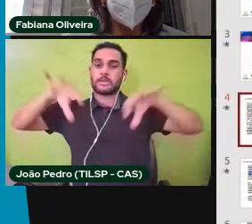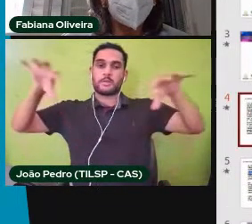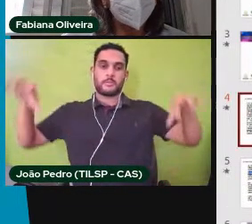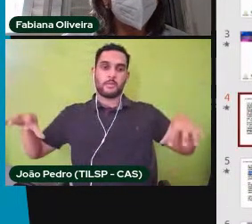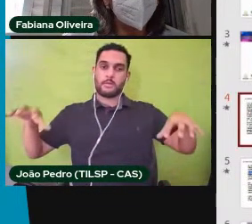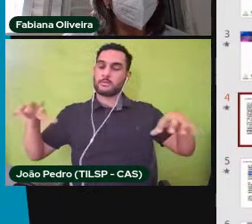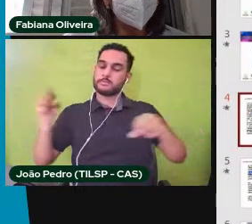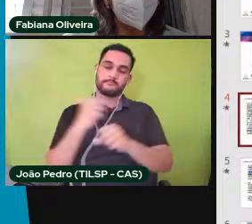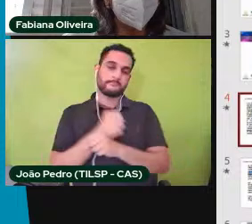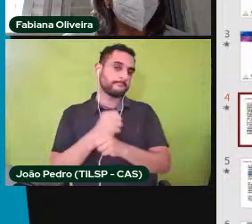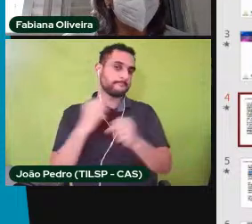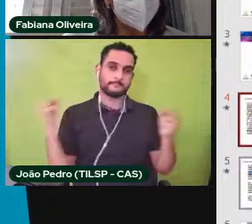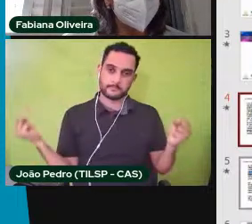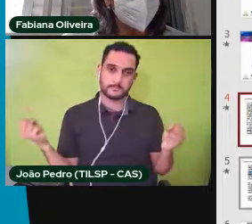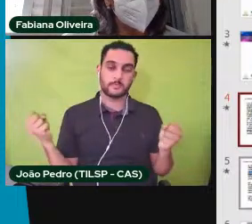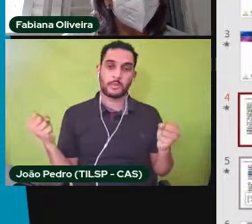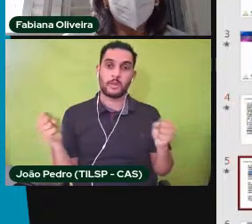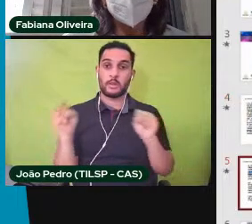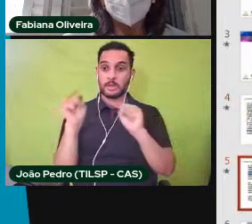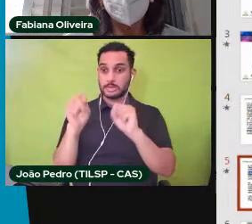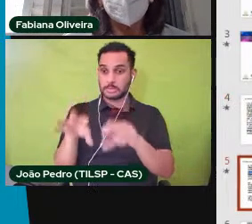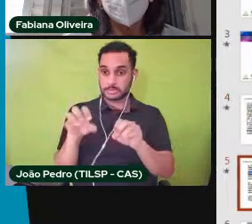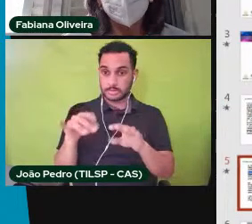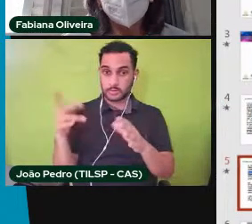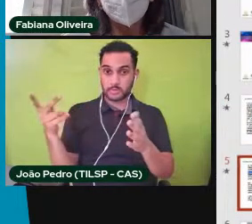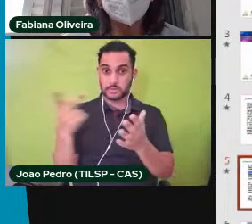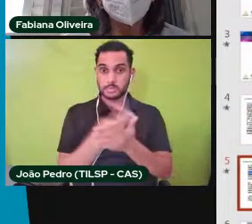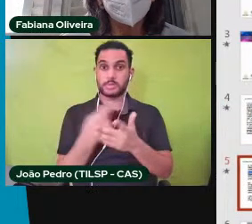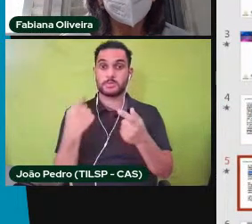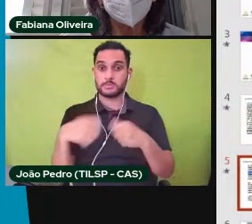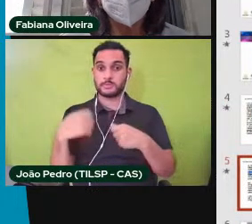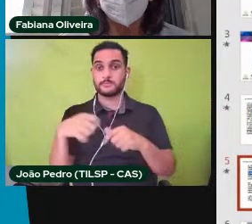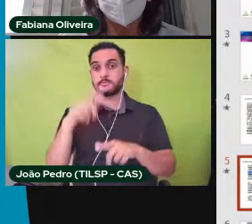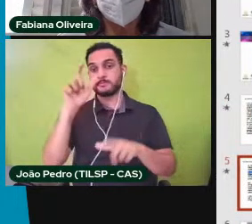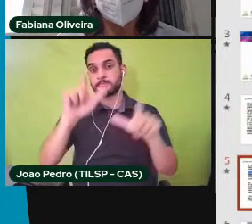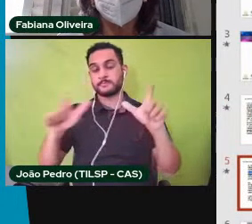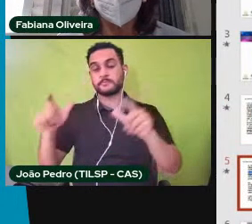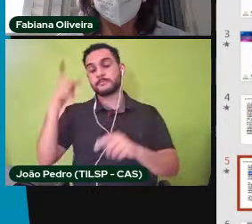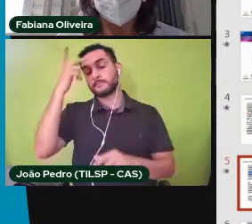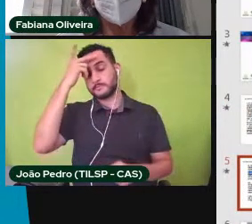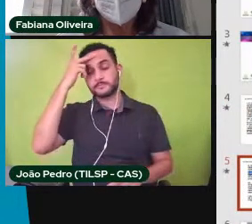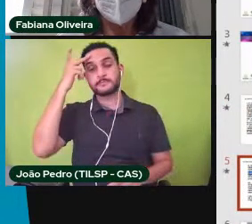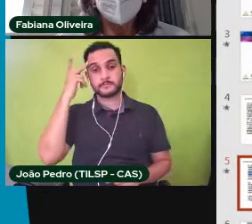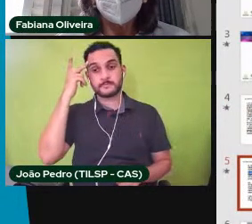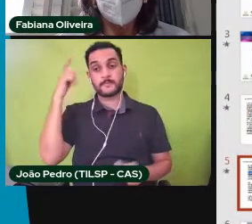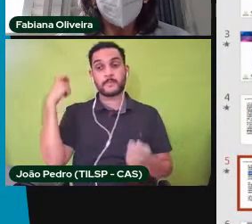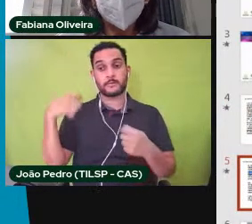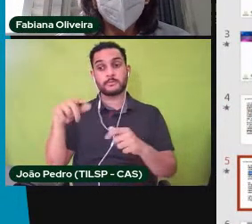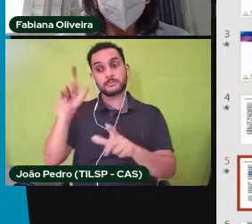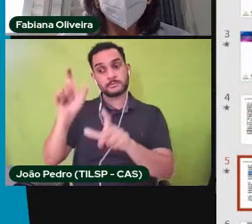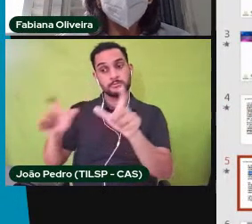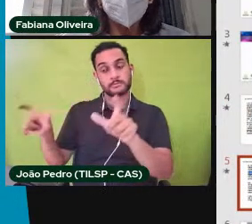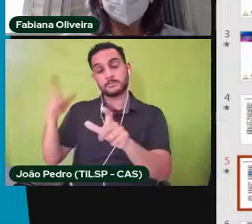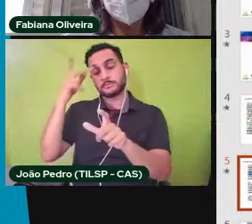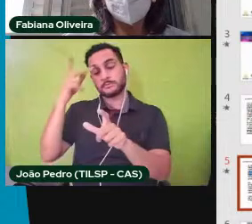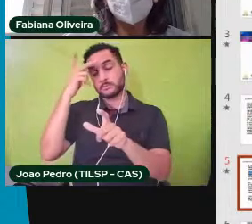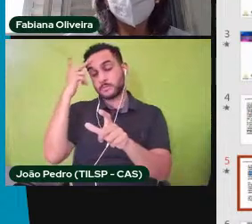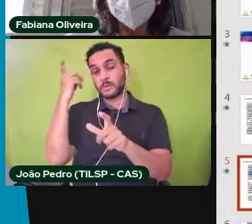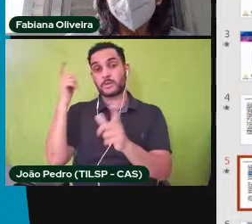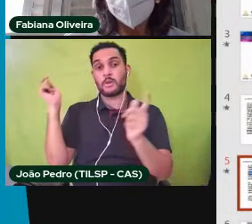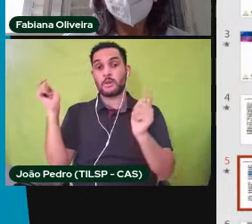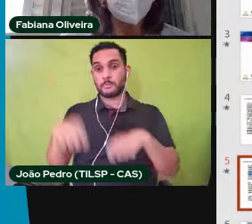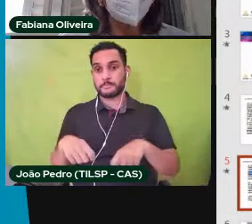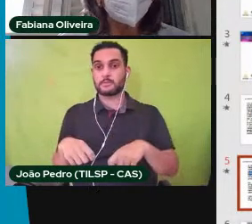faz educação sem pessoas, assim como é preciso que as pessoas sejam competentes e